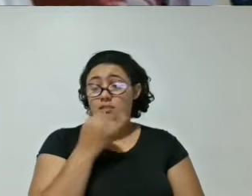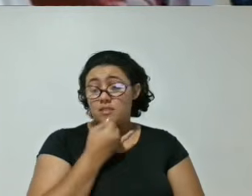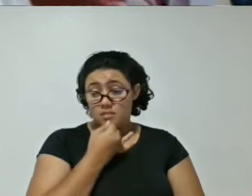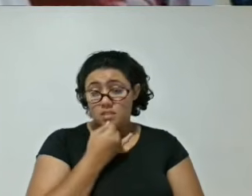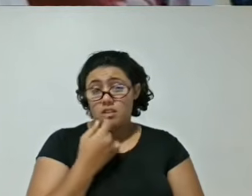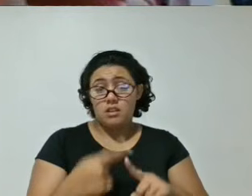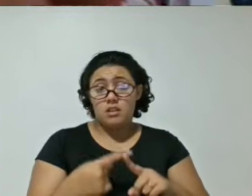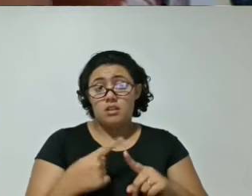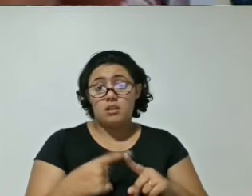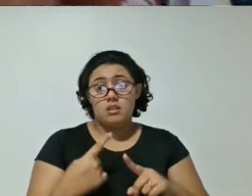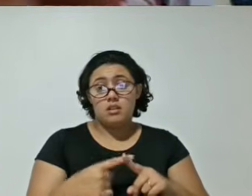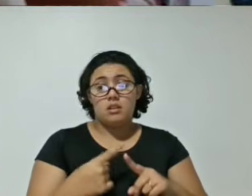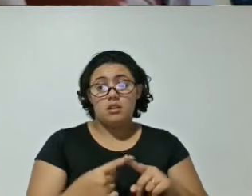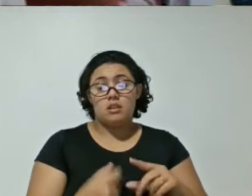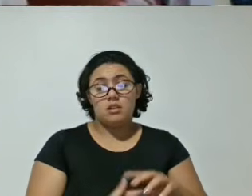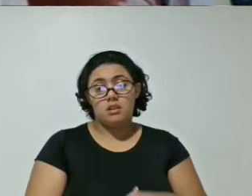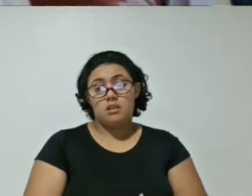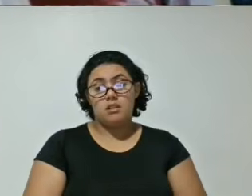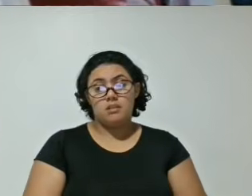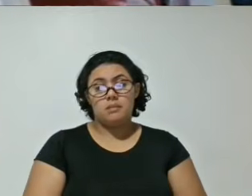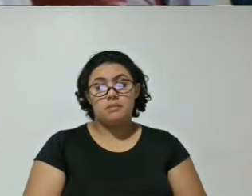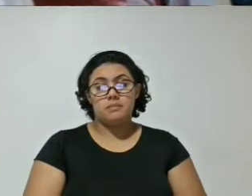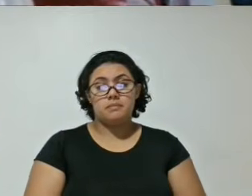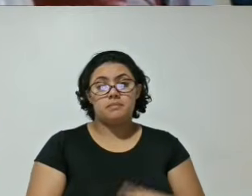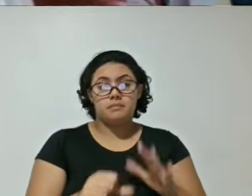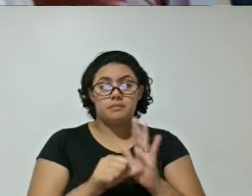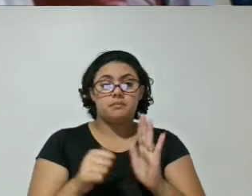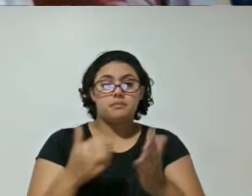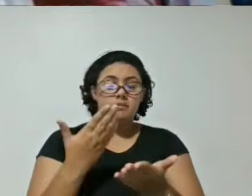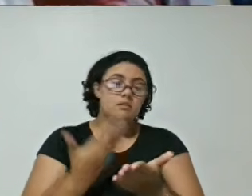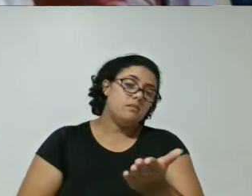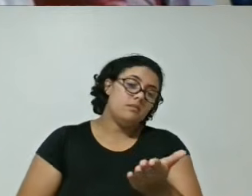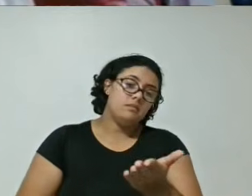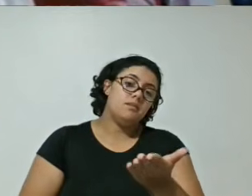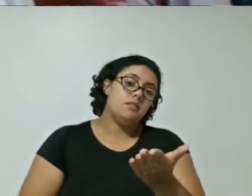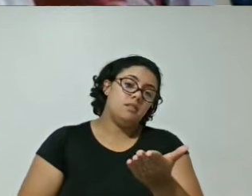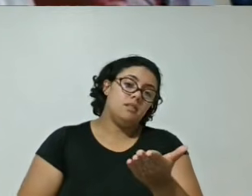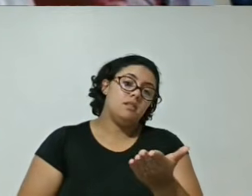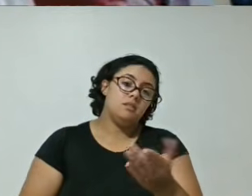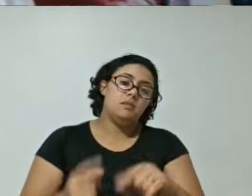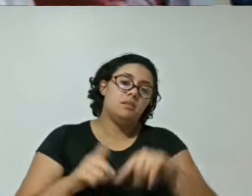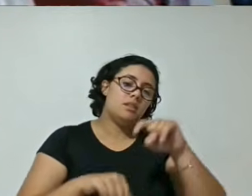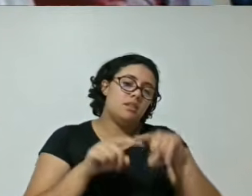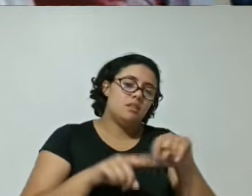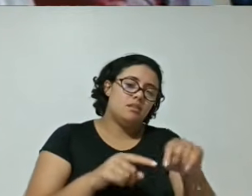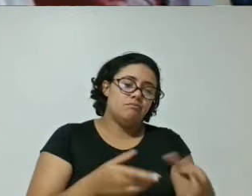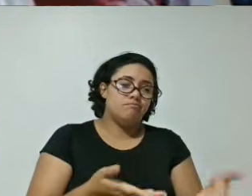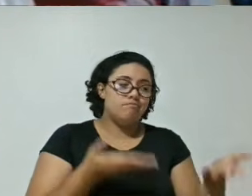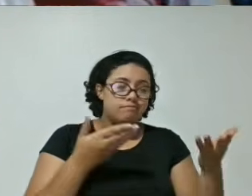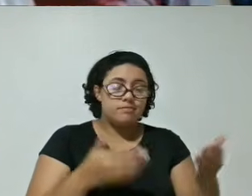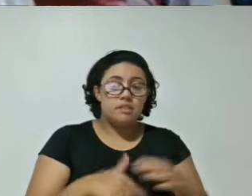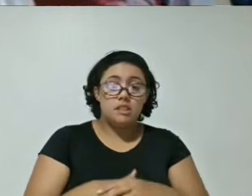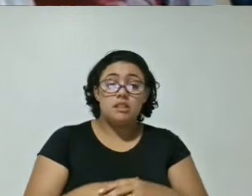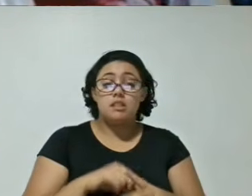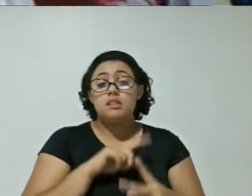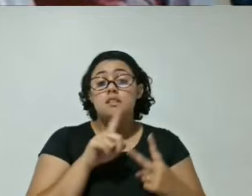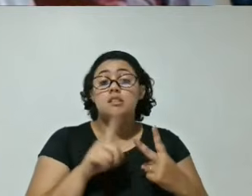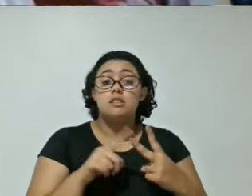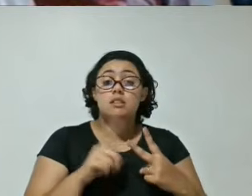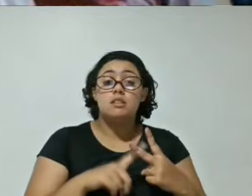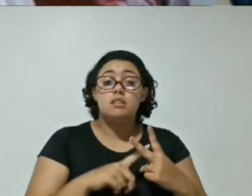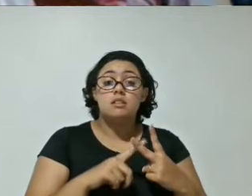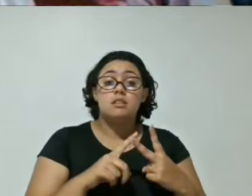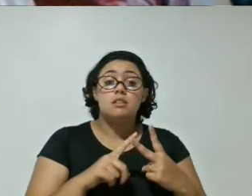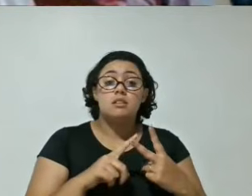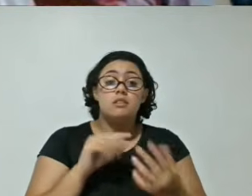muito maior do que ele foi, né? Primeiro pela perda desse material, segundo pela falta